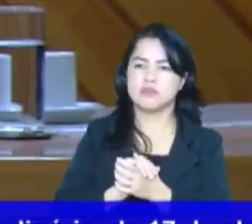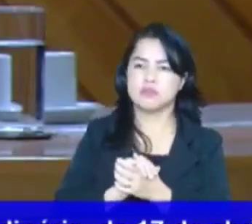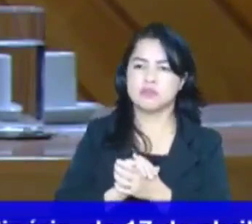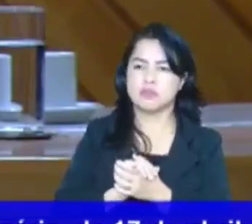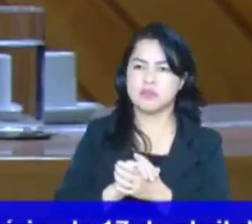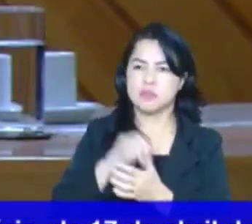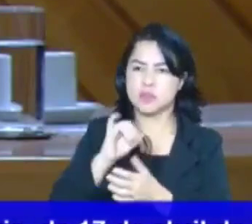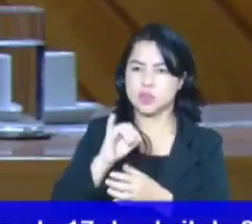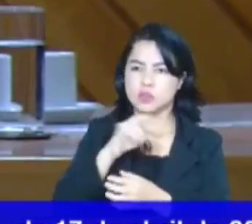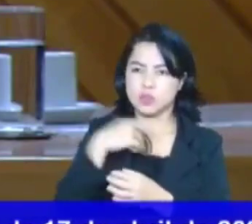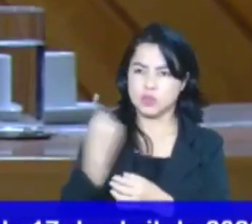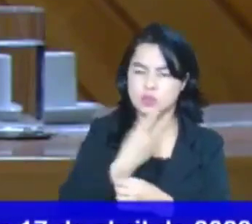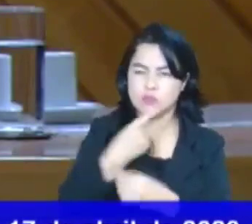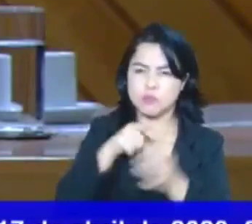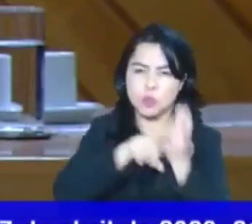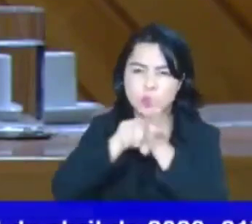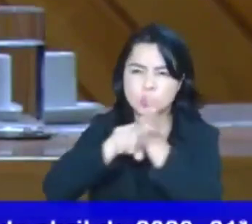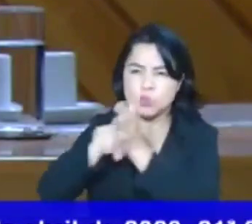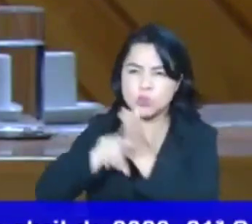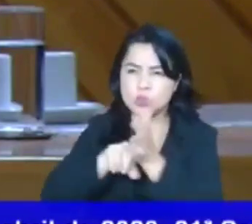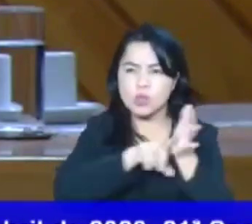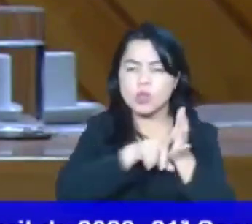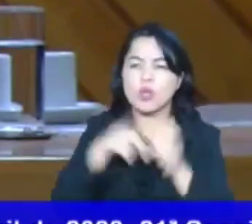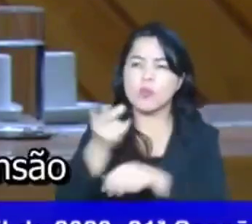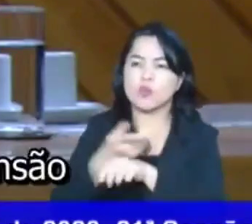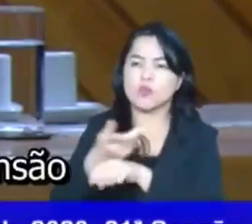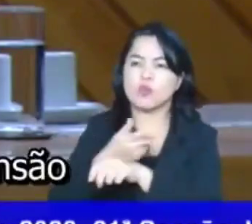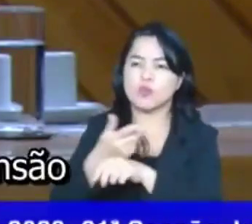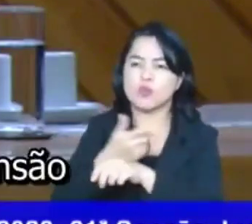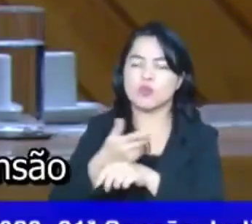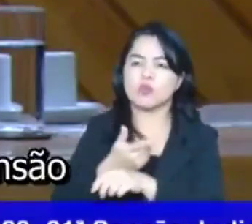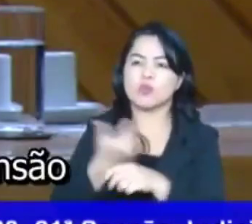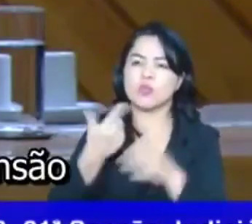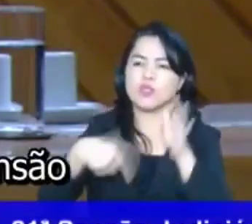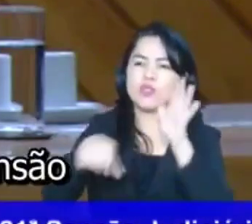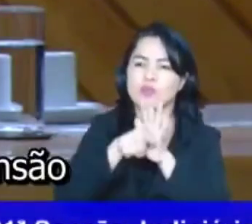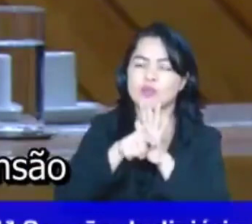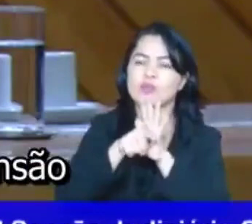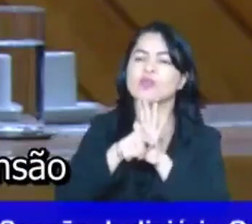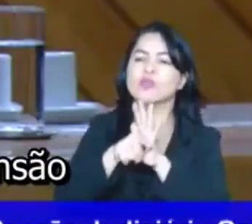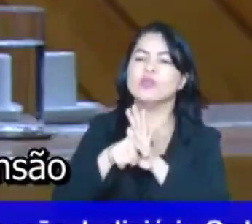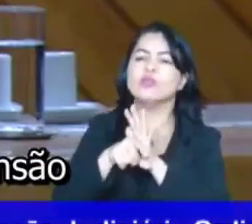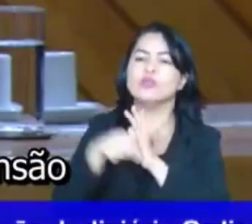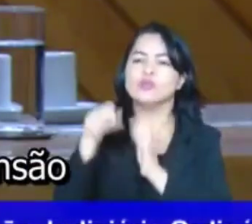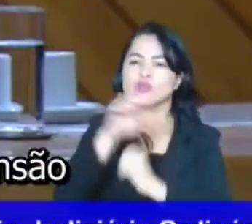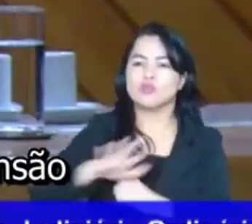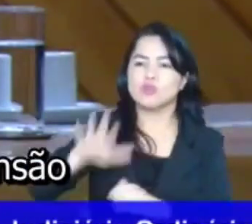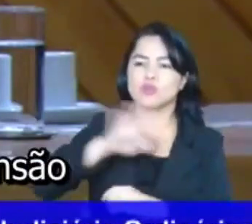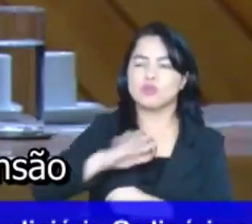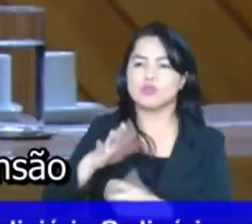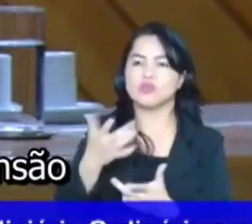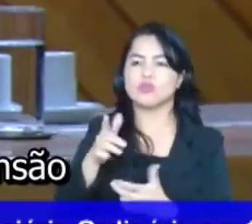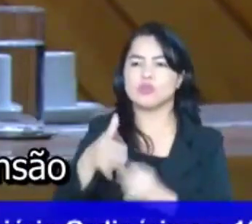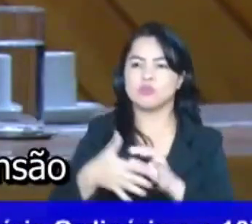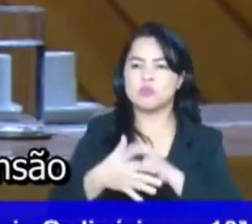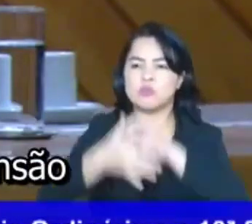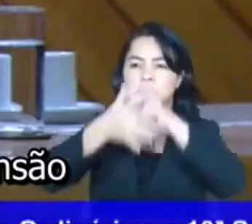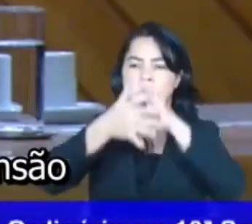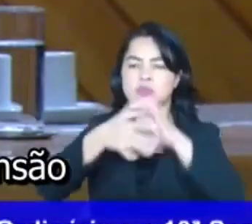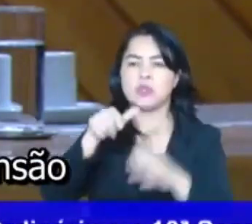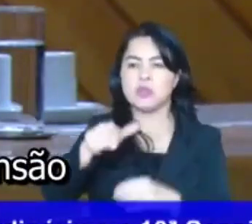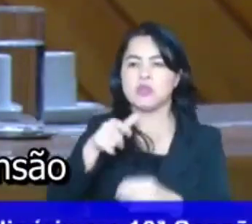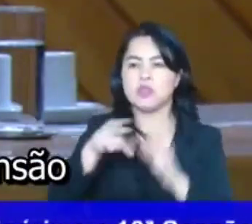Se nós formos buscar na legislação ordinária, nós vamos ver que as regras de suspeição e